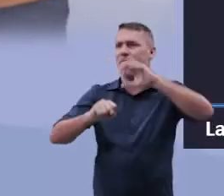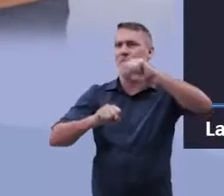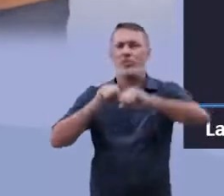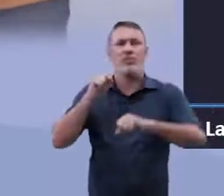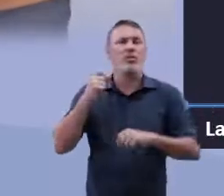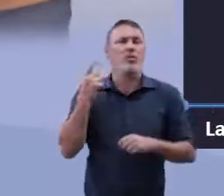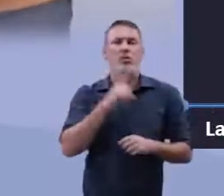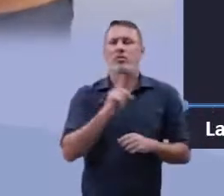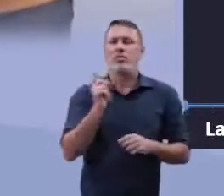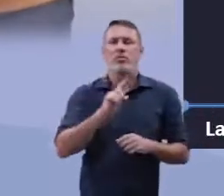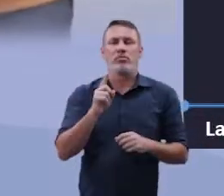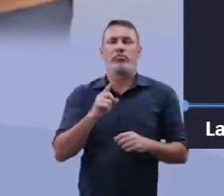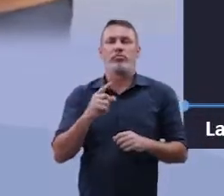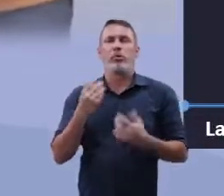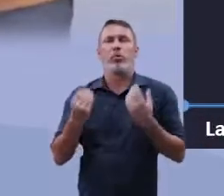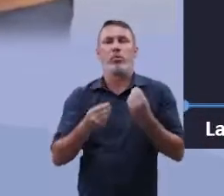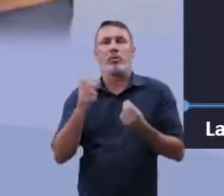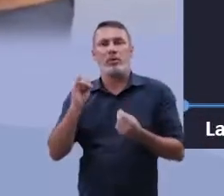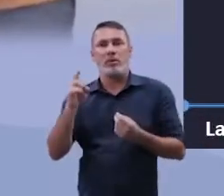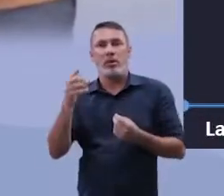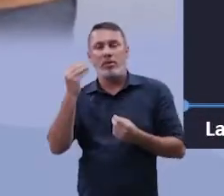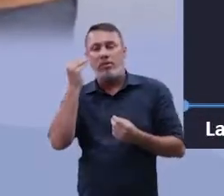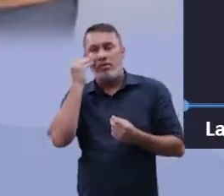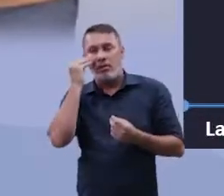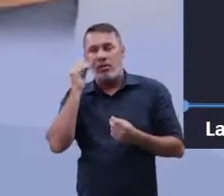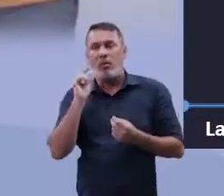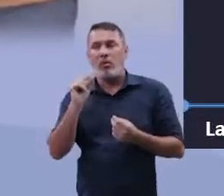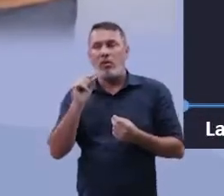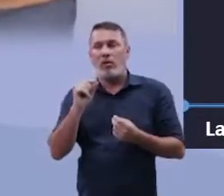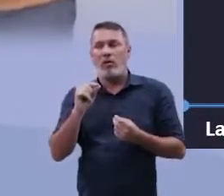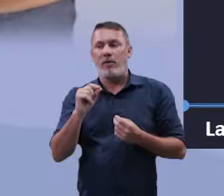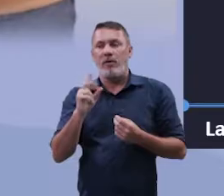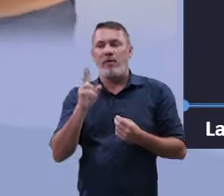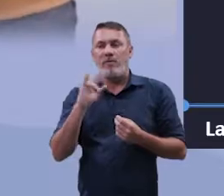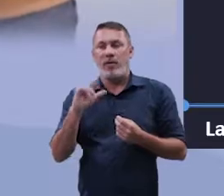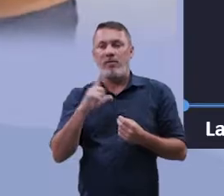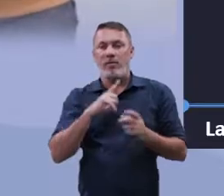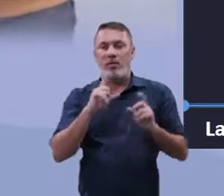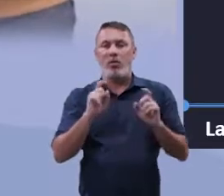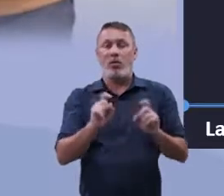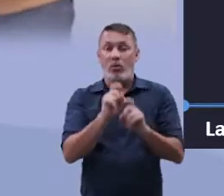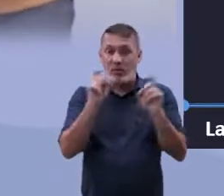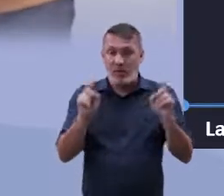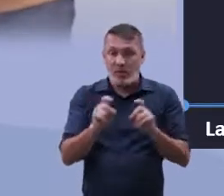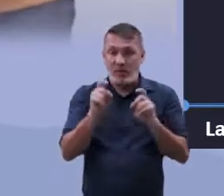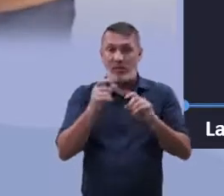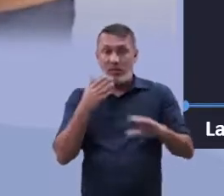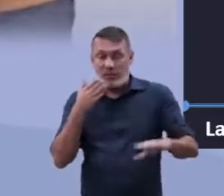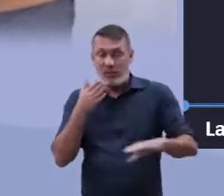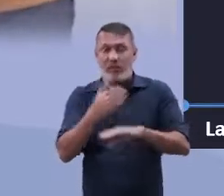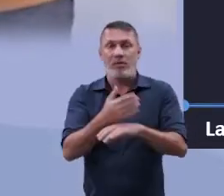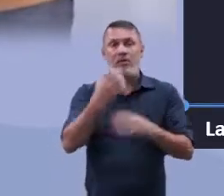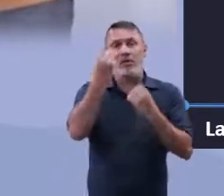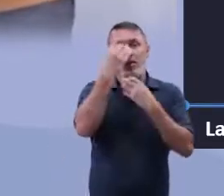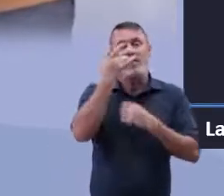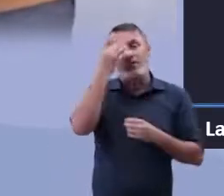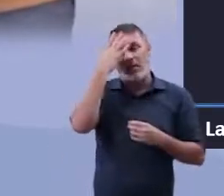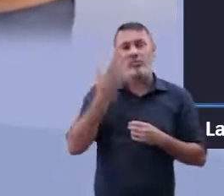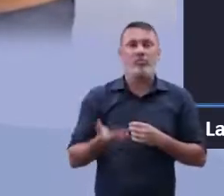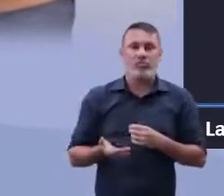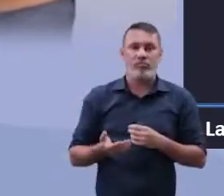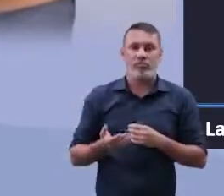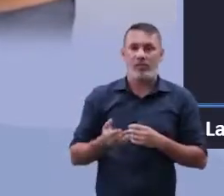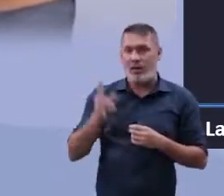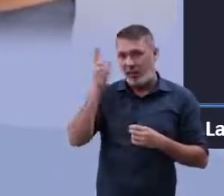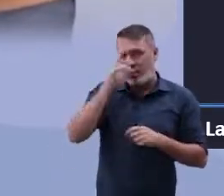as formas, mas não conseguia. Talvez se ele tivesse ali, né, o meio digital, a educação seria mais